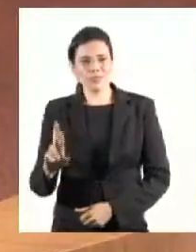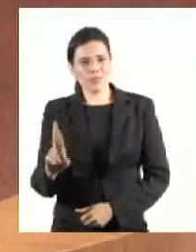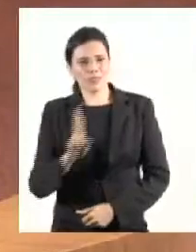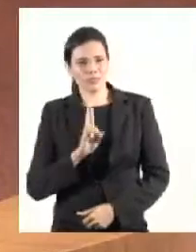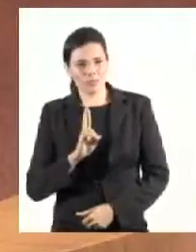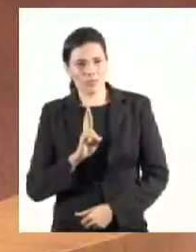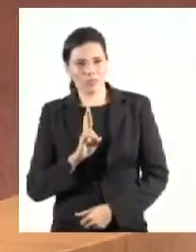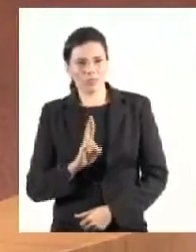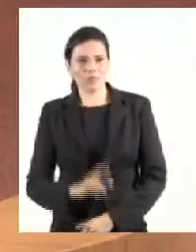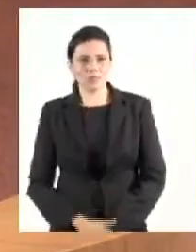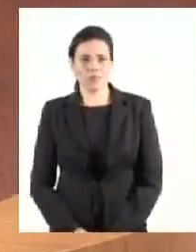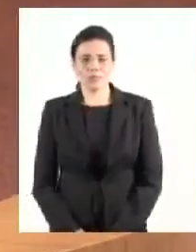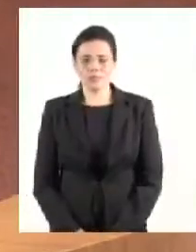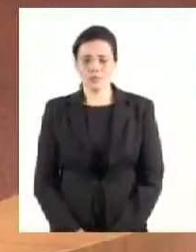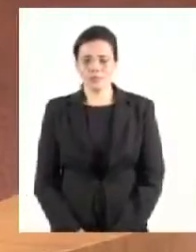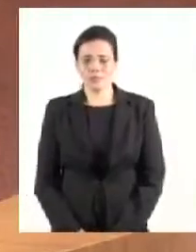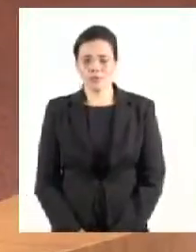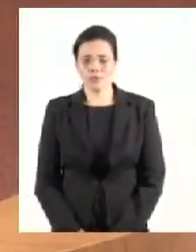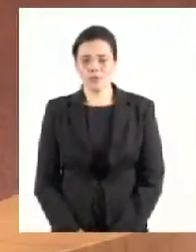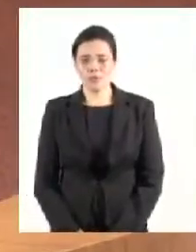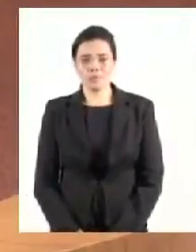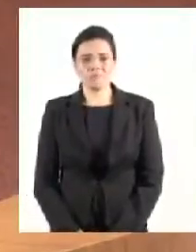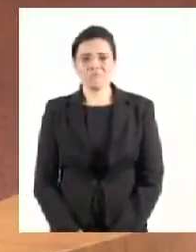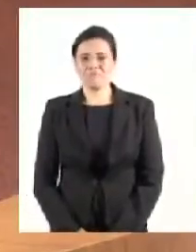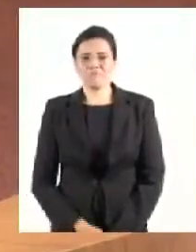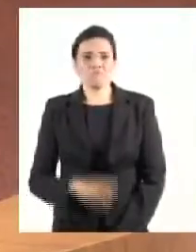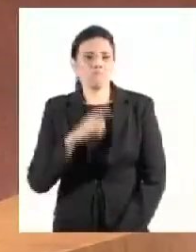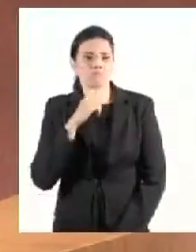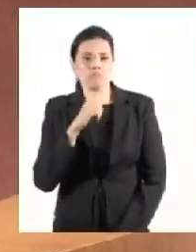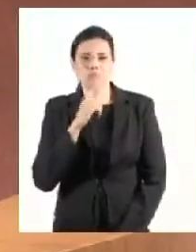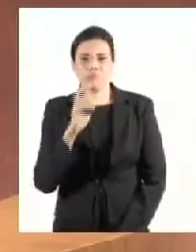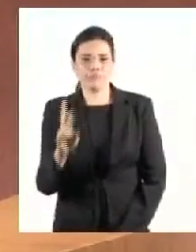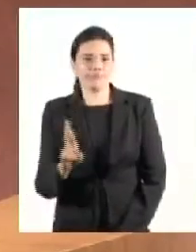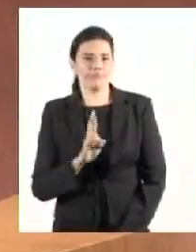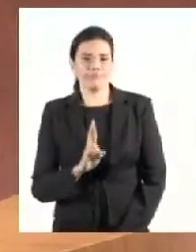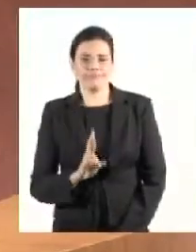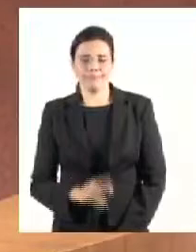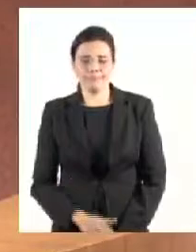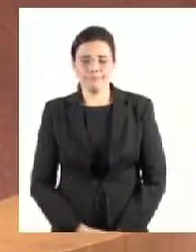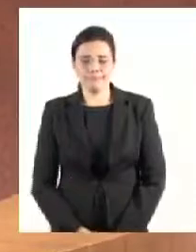respostas e não teve.